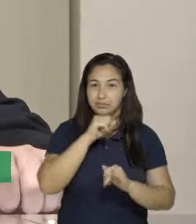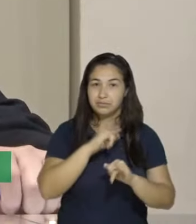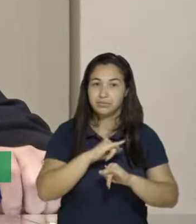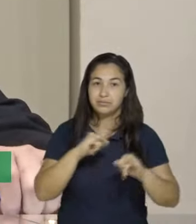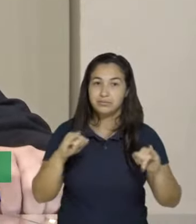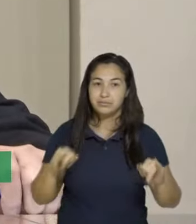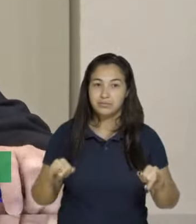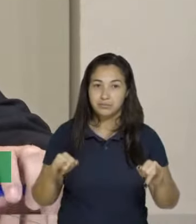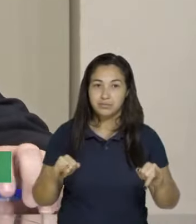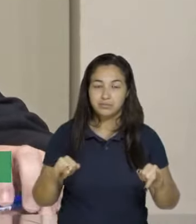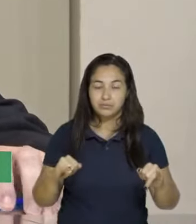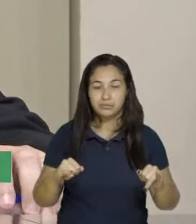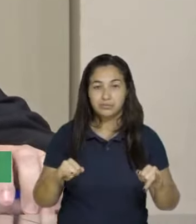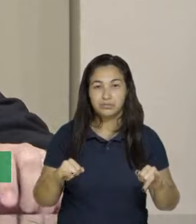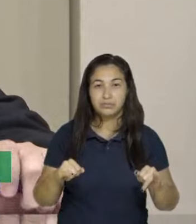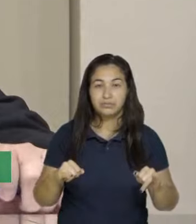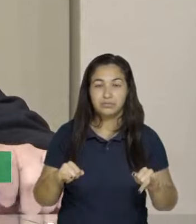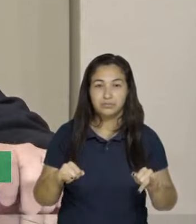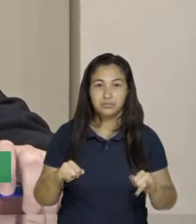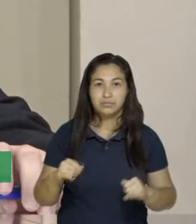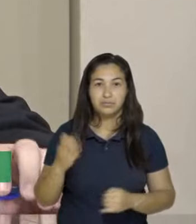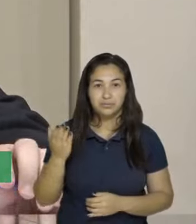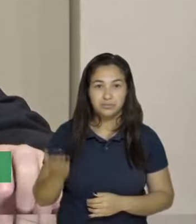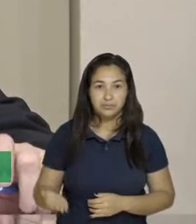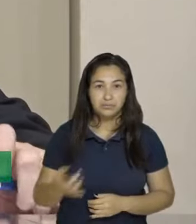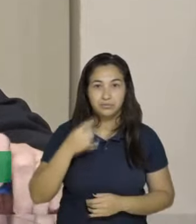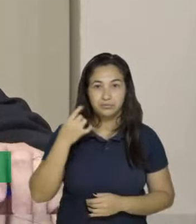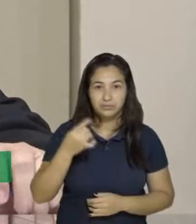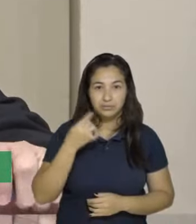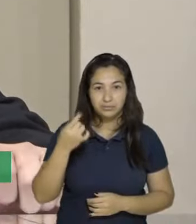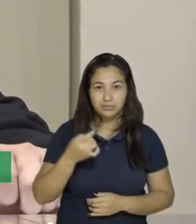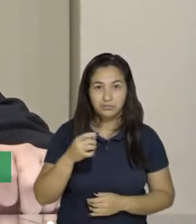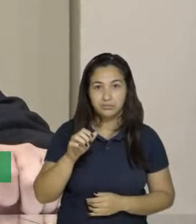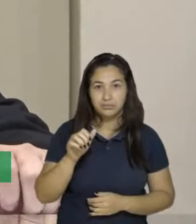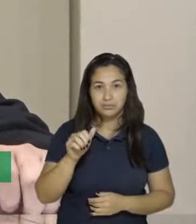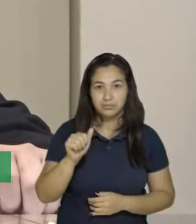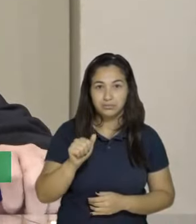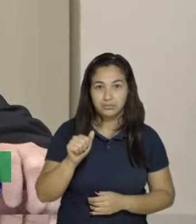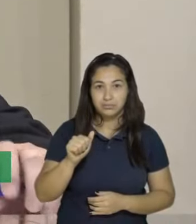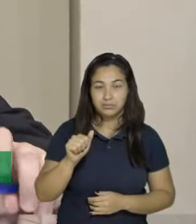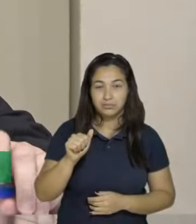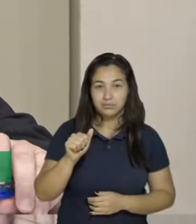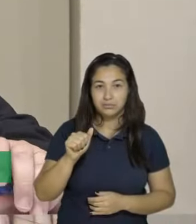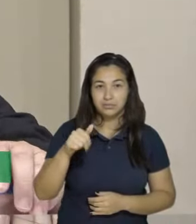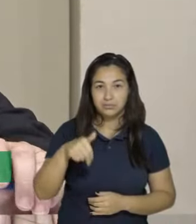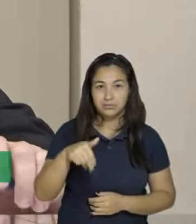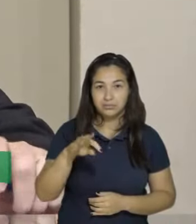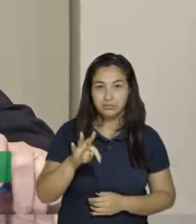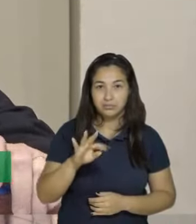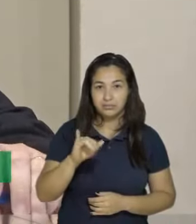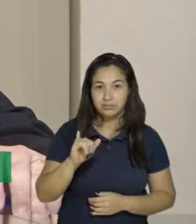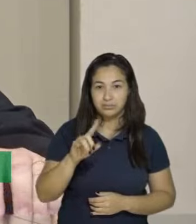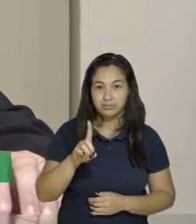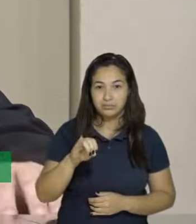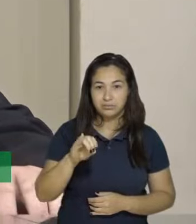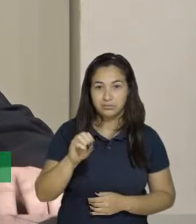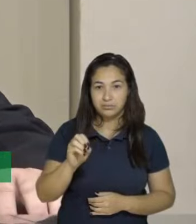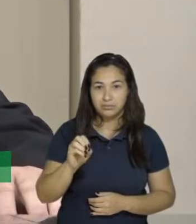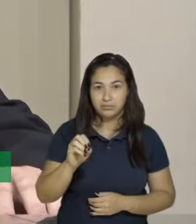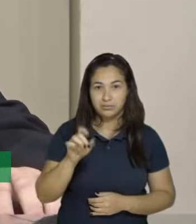comunicações, pertence ao deputado Antídio Lunelli. Vossa Excelência, tem o